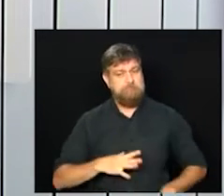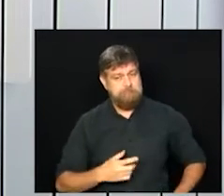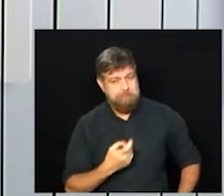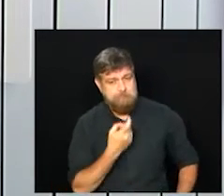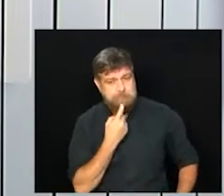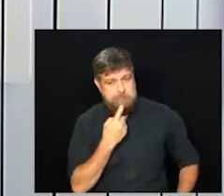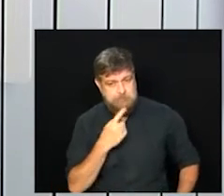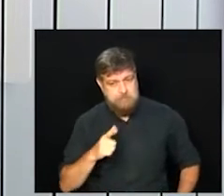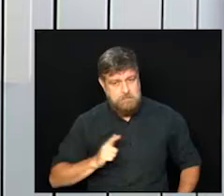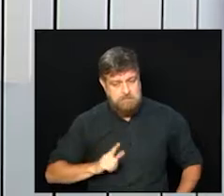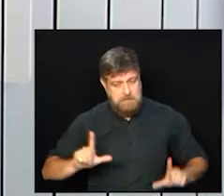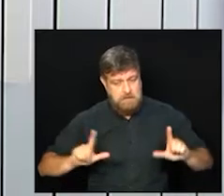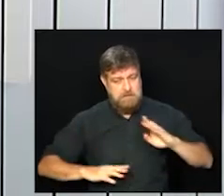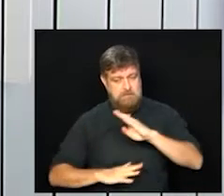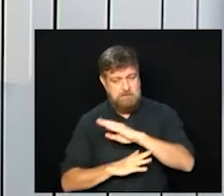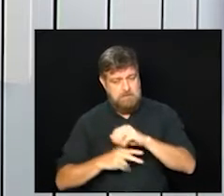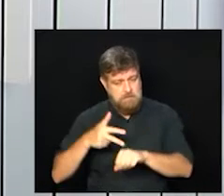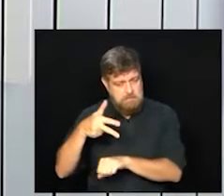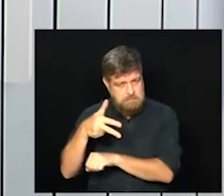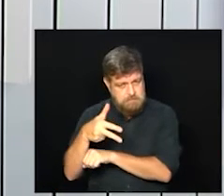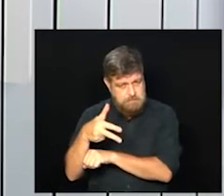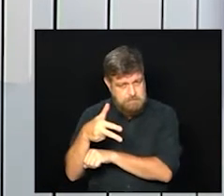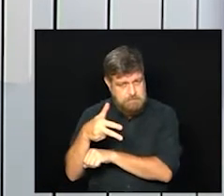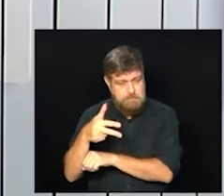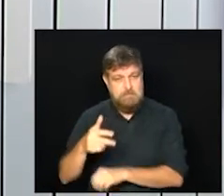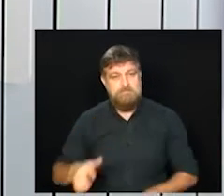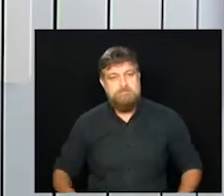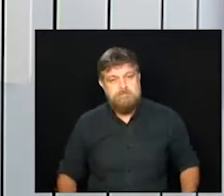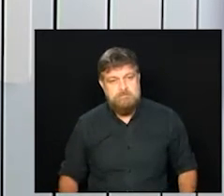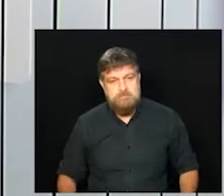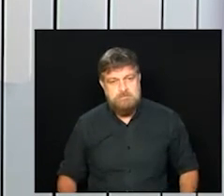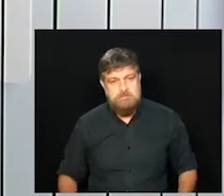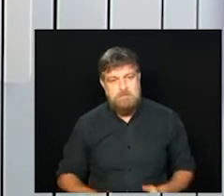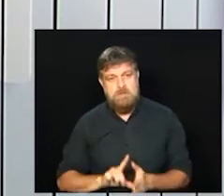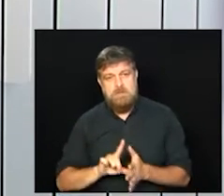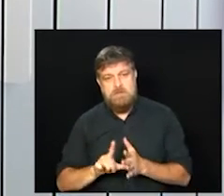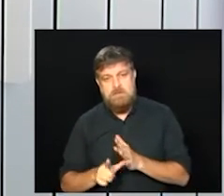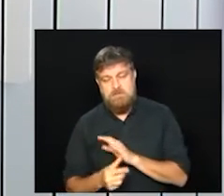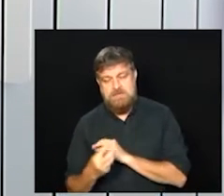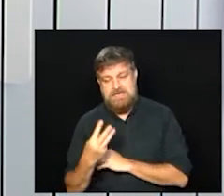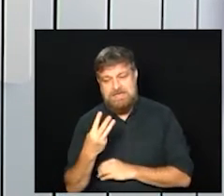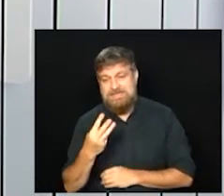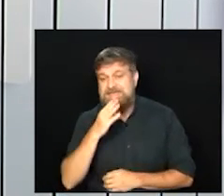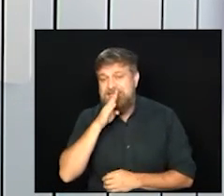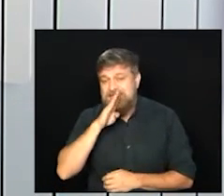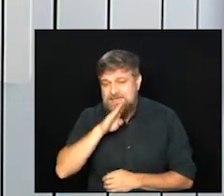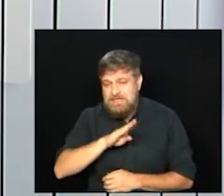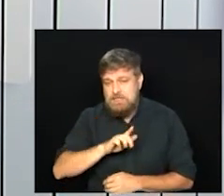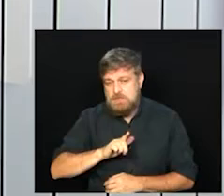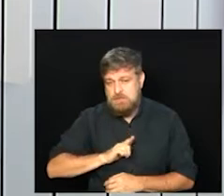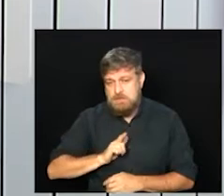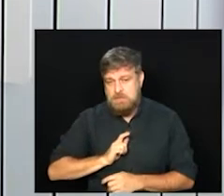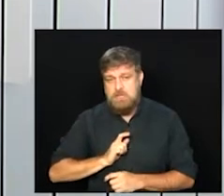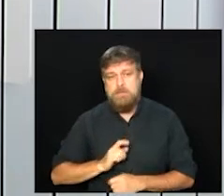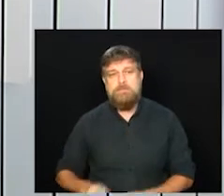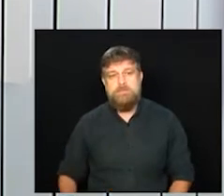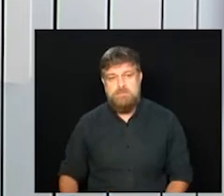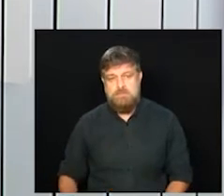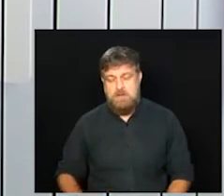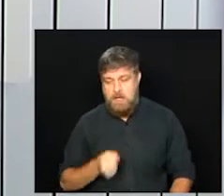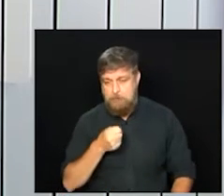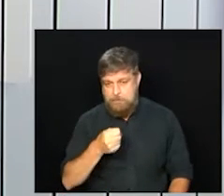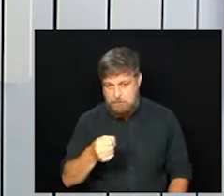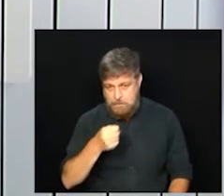município. Transmissão ao vivo, então, da TV Câmara Campinas. Pouco depois, às 15h, tem o programa Questão de